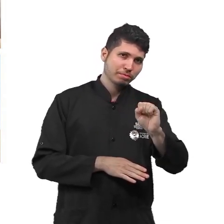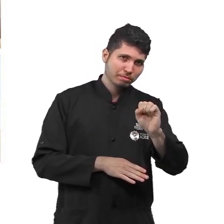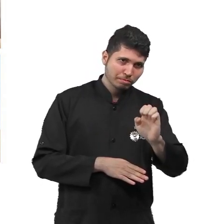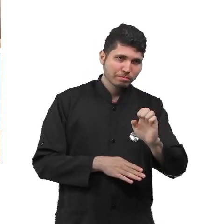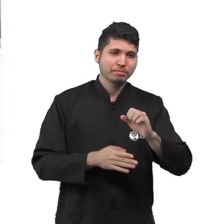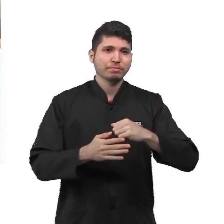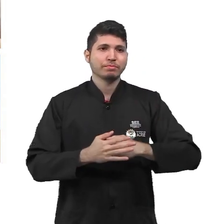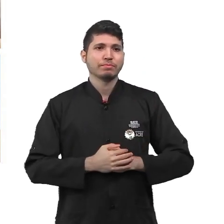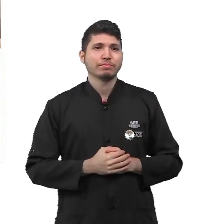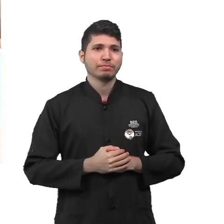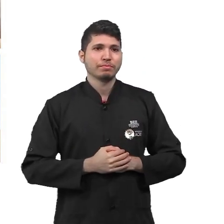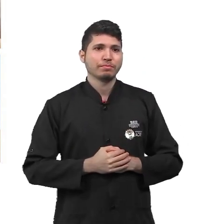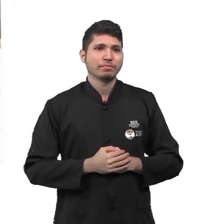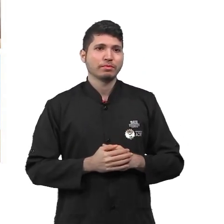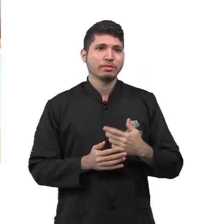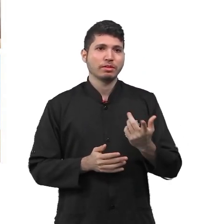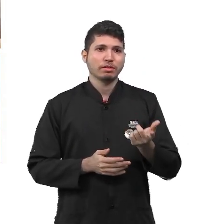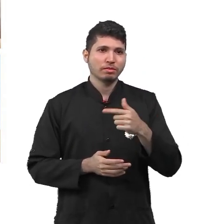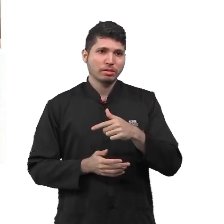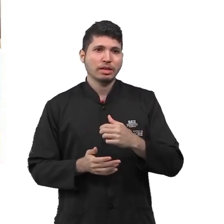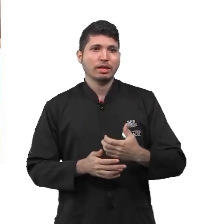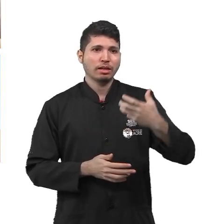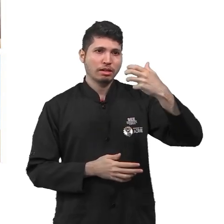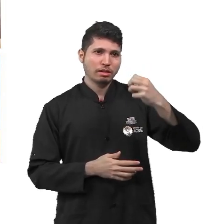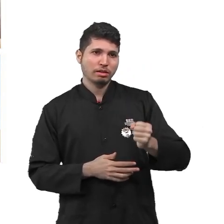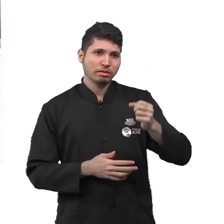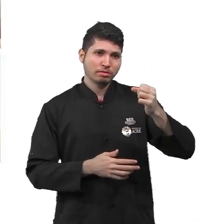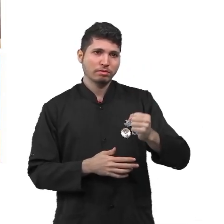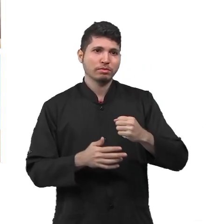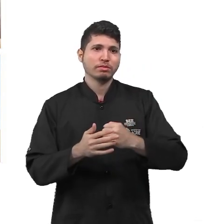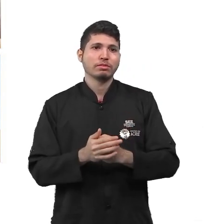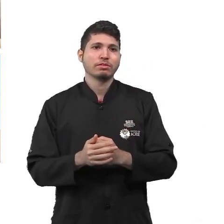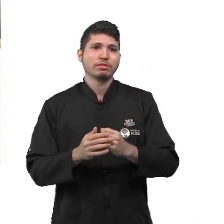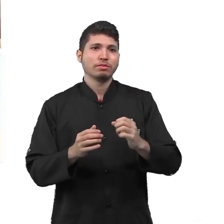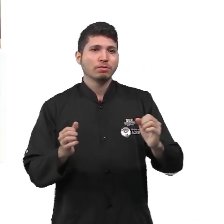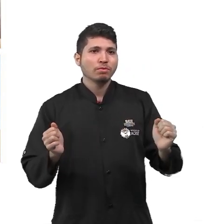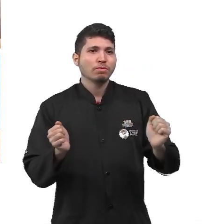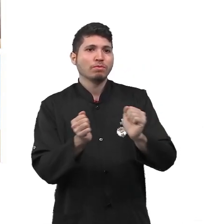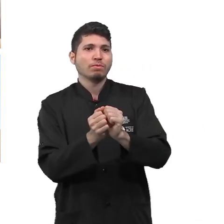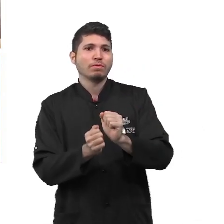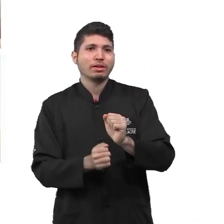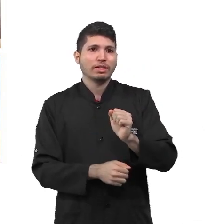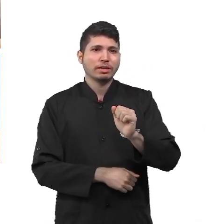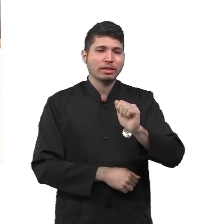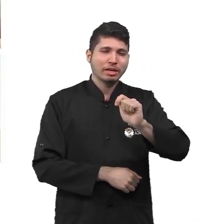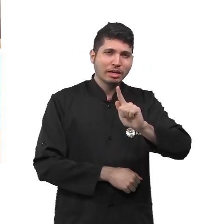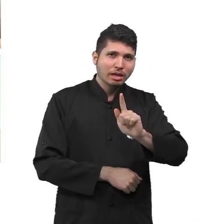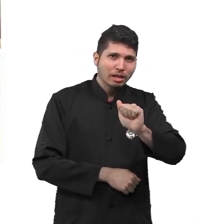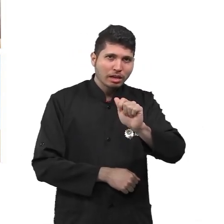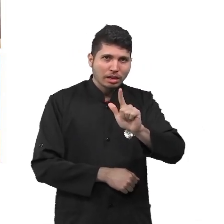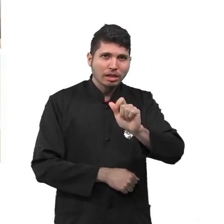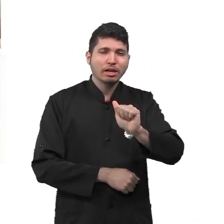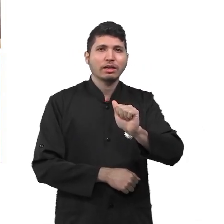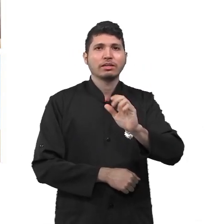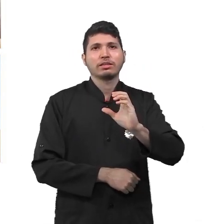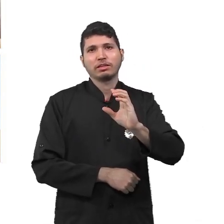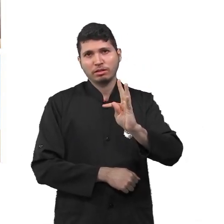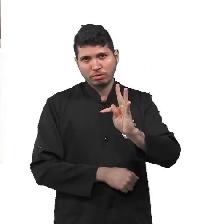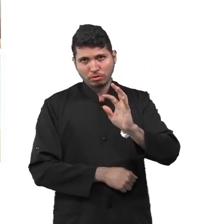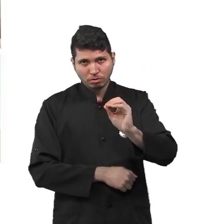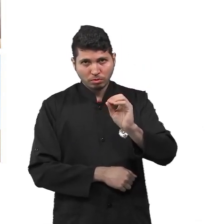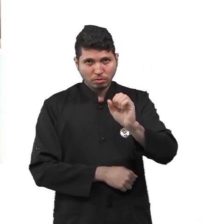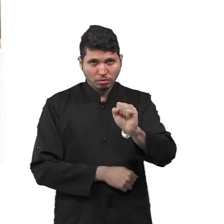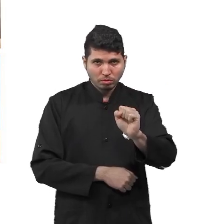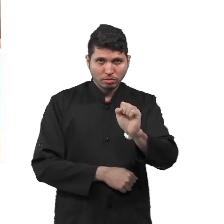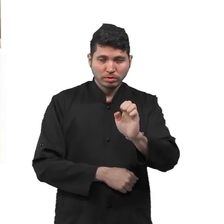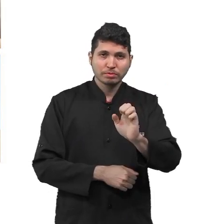a junção da glicose mais a galactose. E a lactose, gente, tem um detalhe muito interessante sobre a